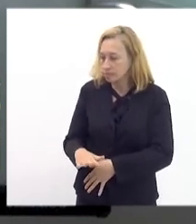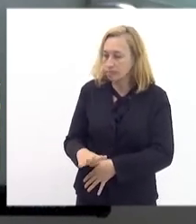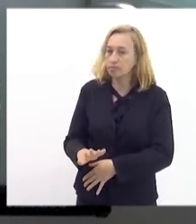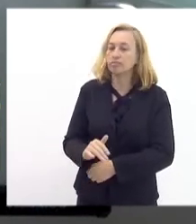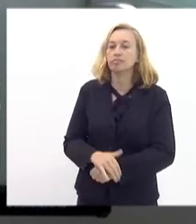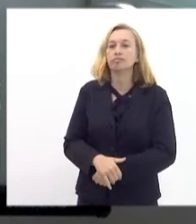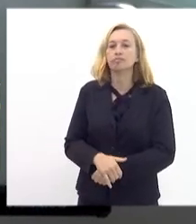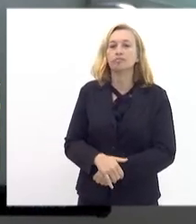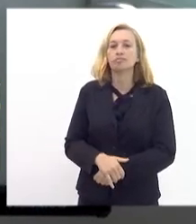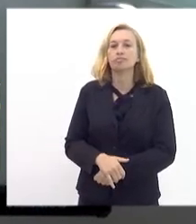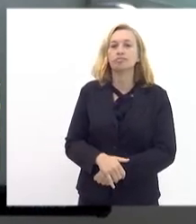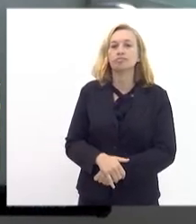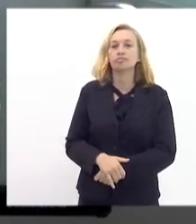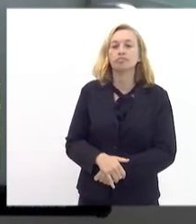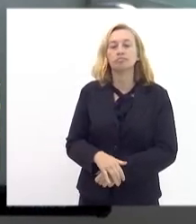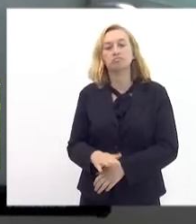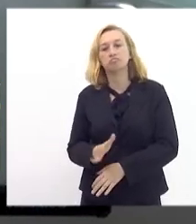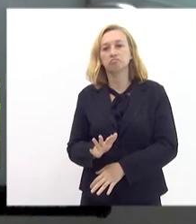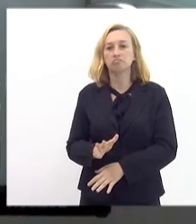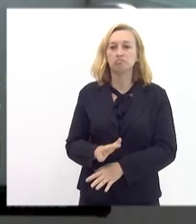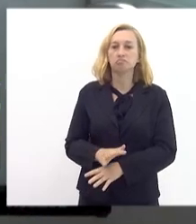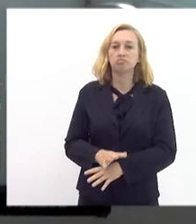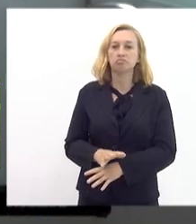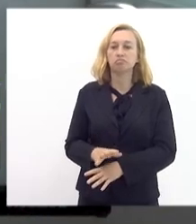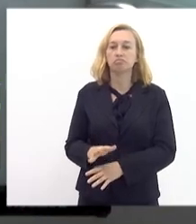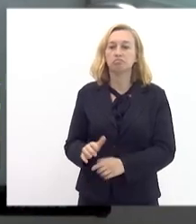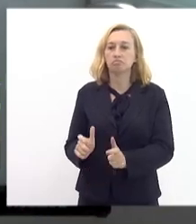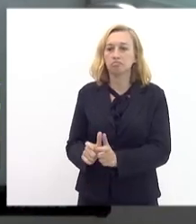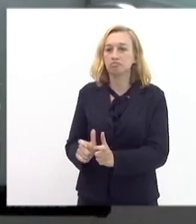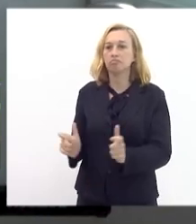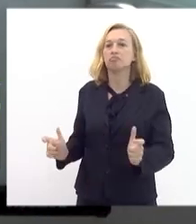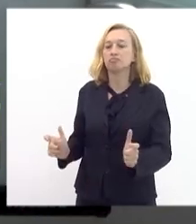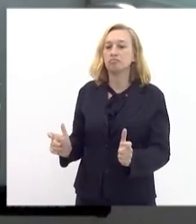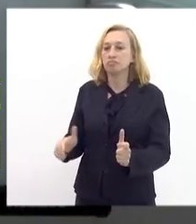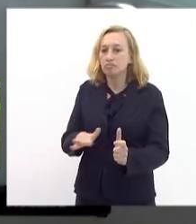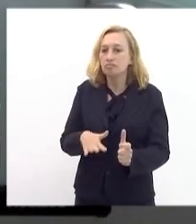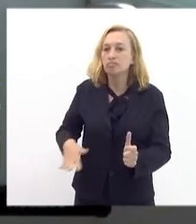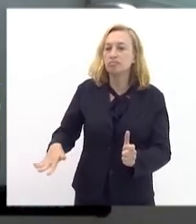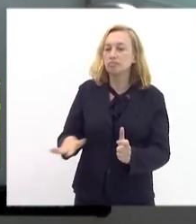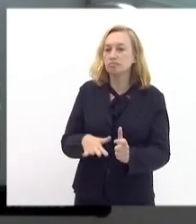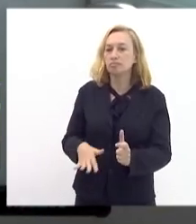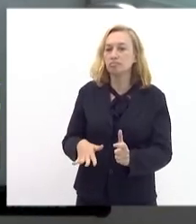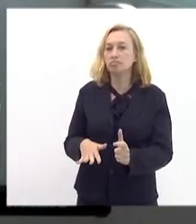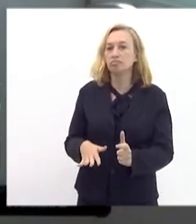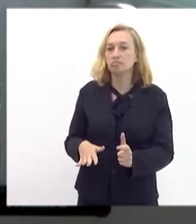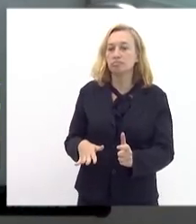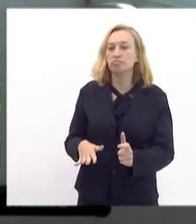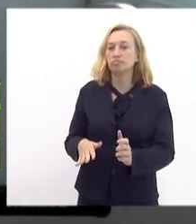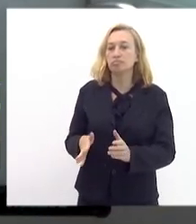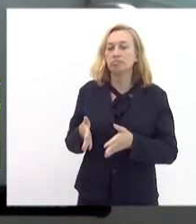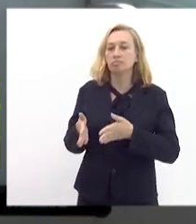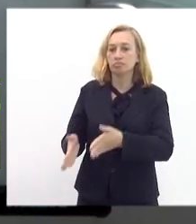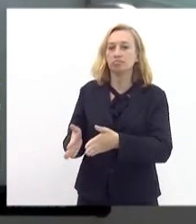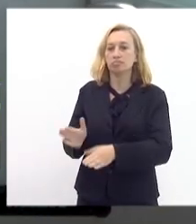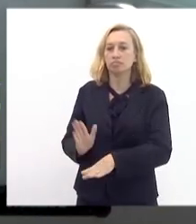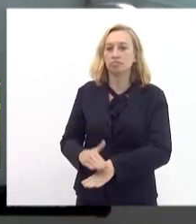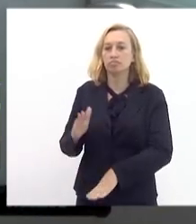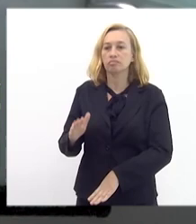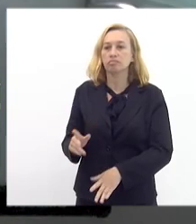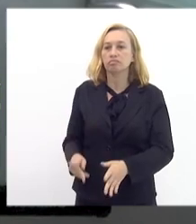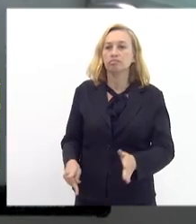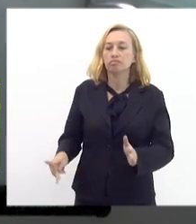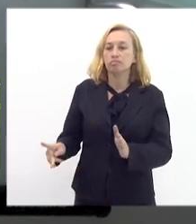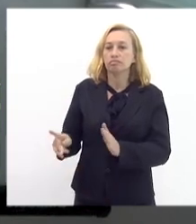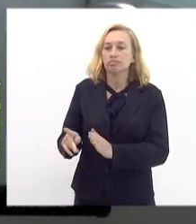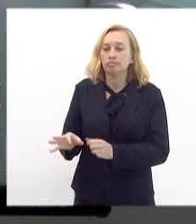em terra termoelétrica seria aquela área grande ali e que está mais em evidência então o